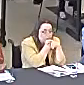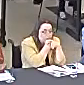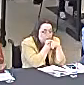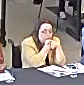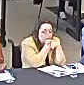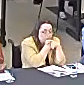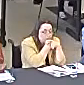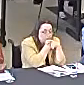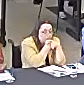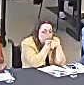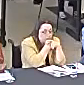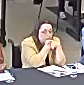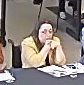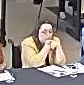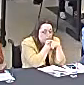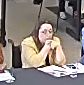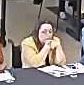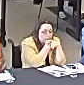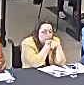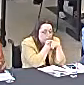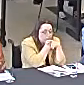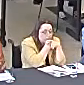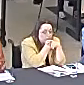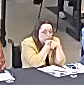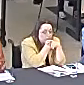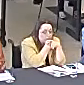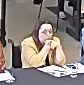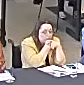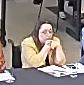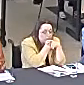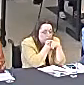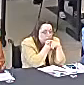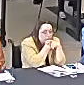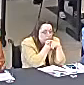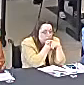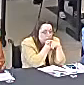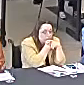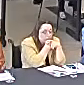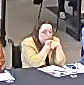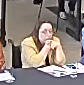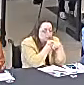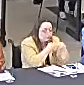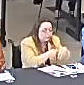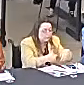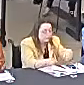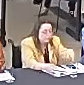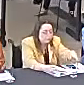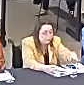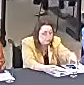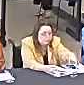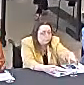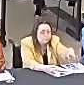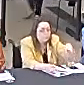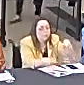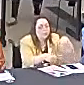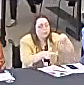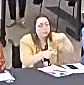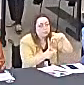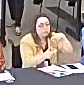Muito obrigado, Luana. Eu passo a palavra agora a Marcelina do Nascimento, embaixadora da